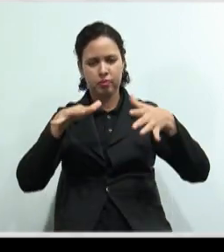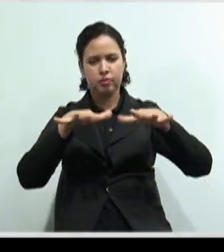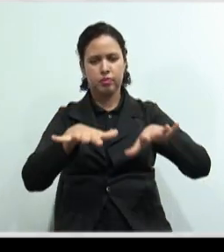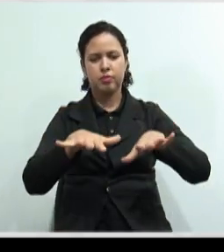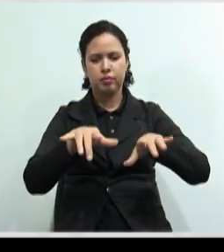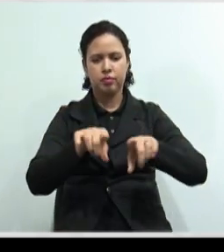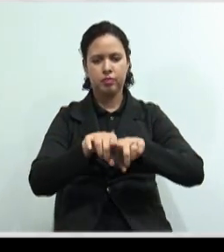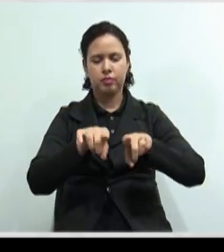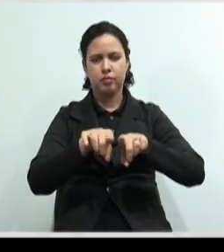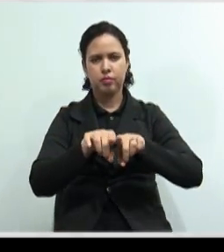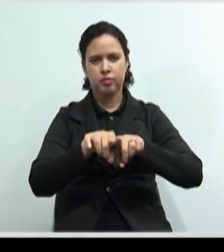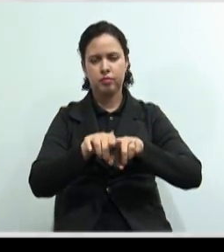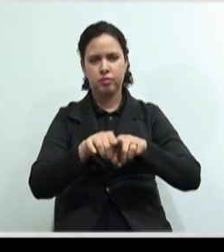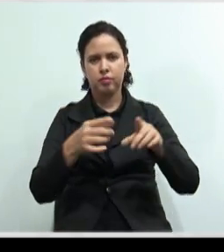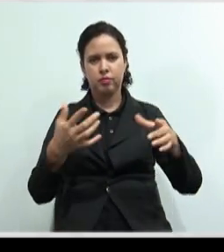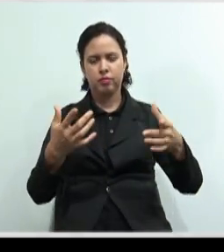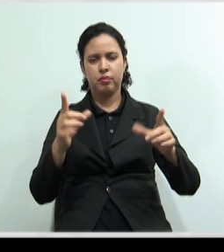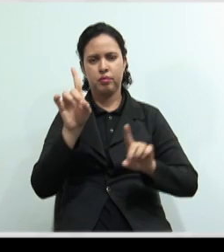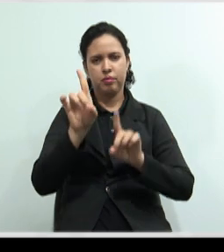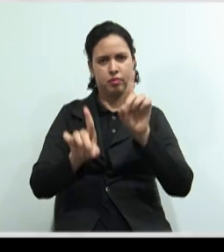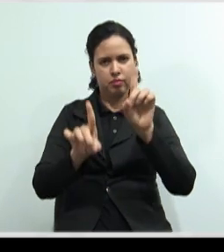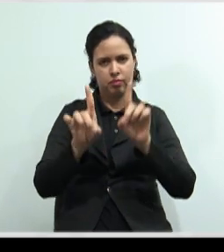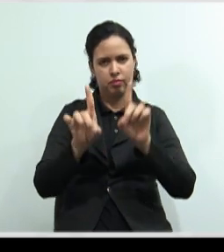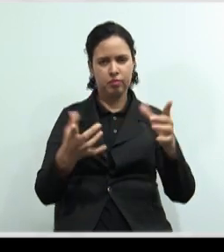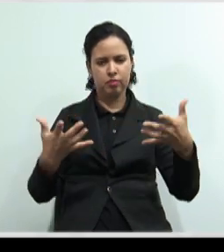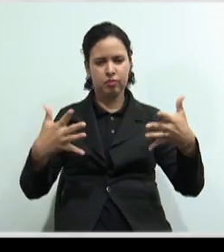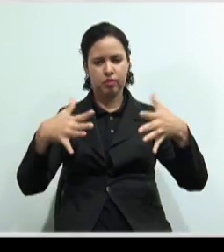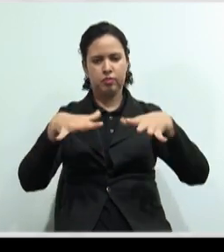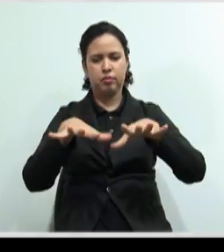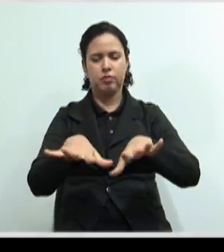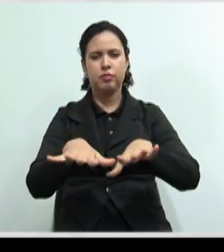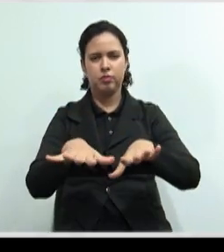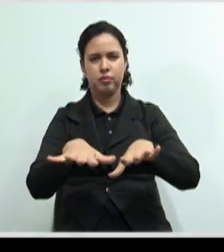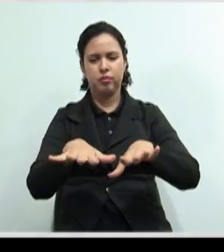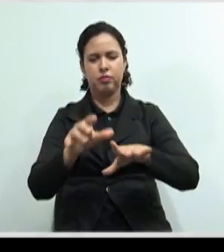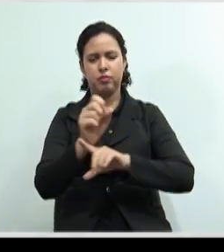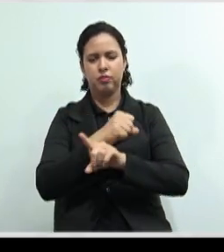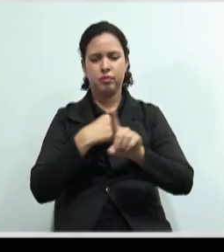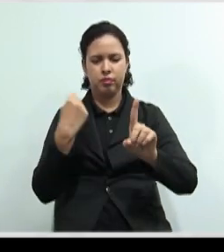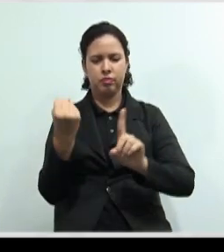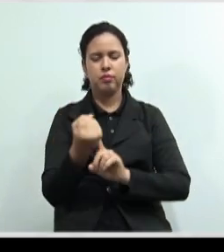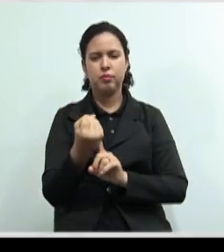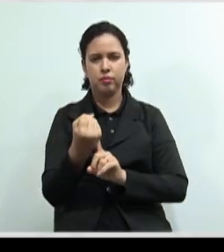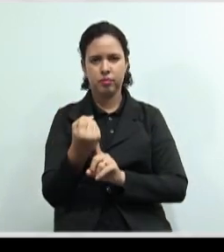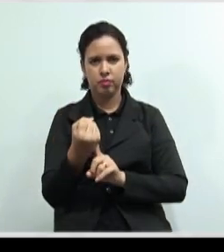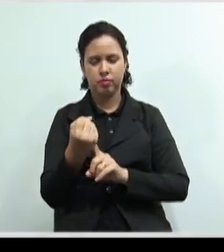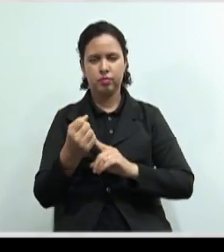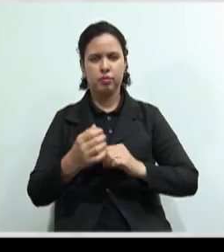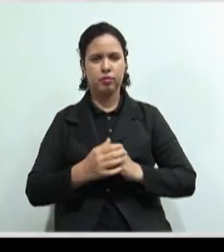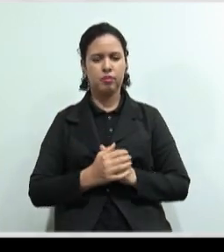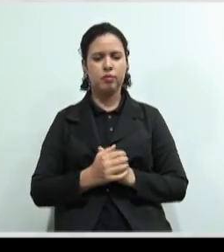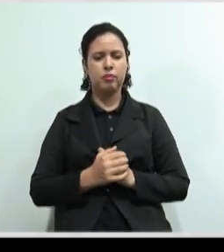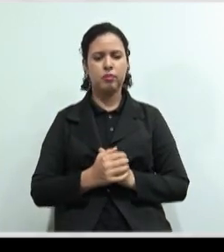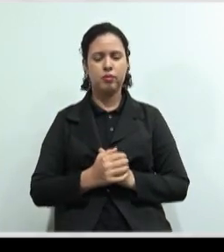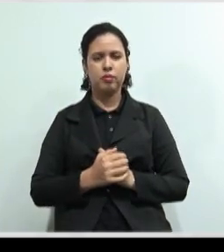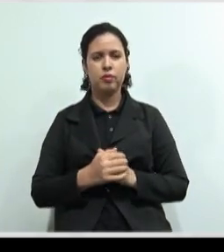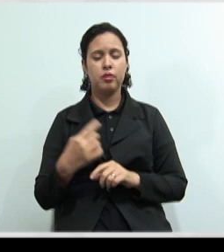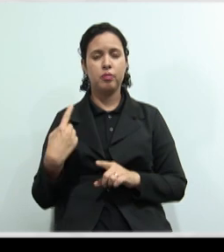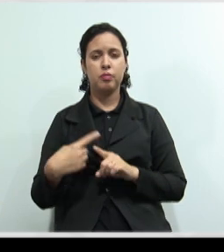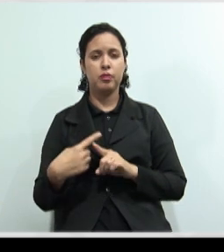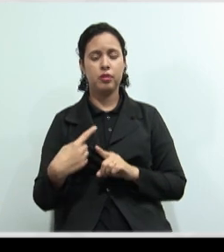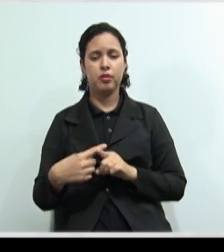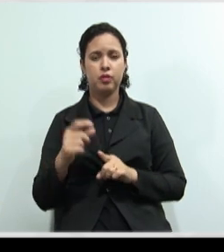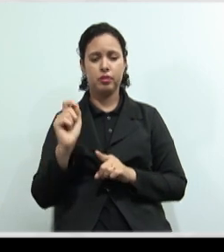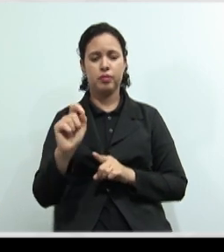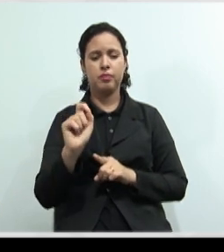quero incluir as pessoas que são economicamente não ativas ou as pessoas que não participam da economia, porque elas não estão